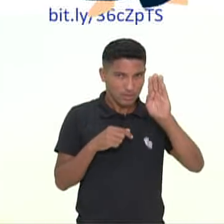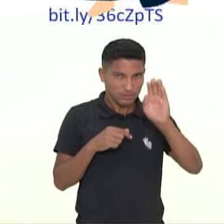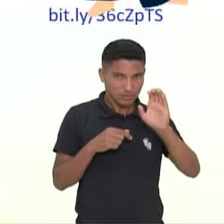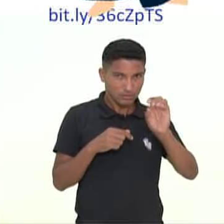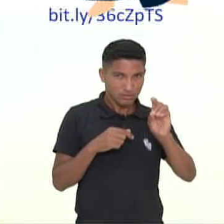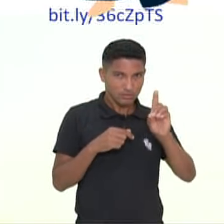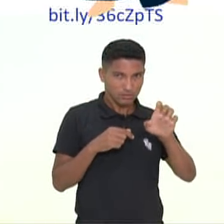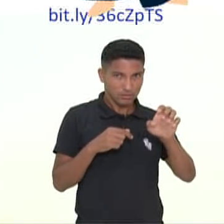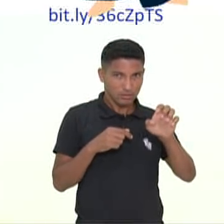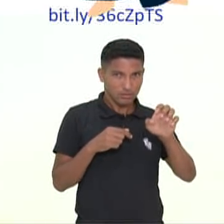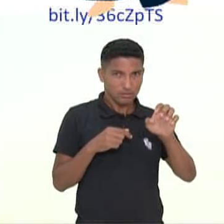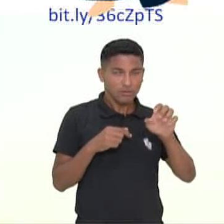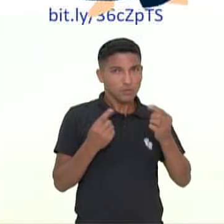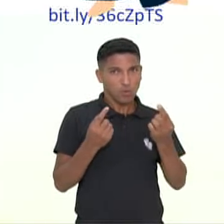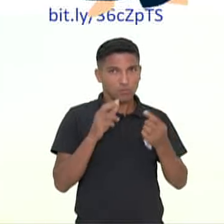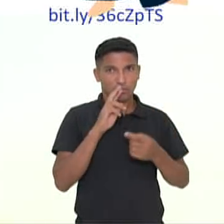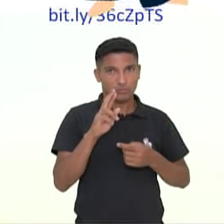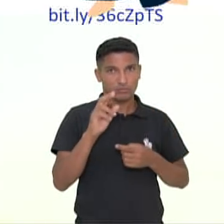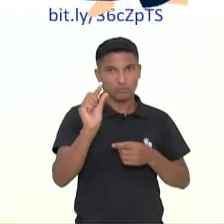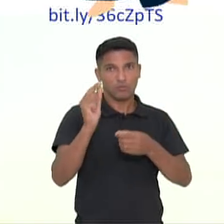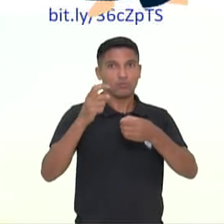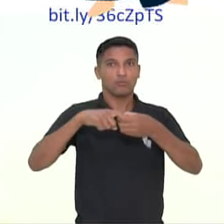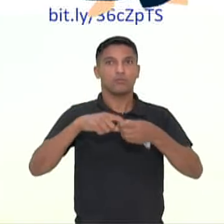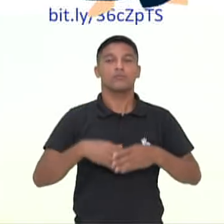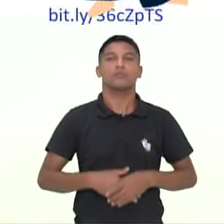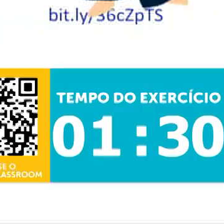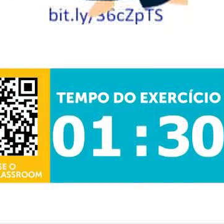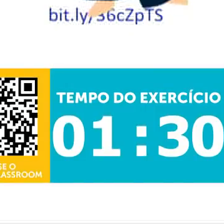daqui uns minutos a gente retorna.